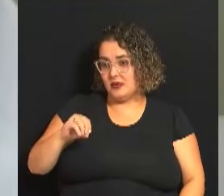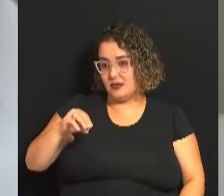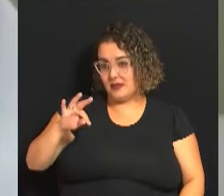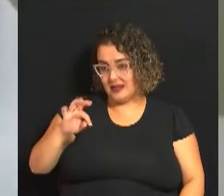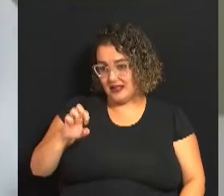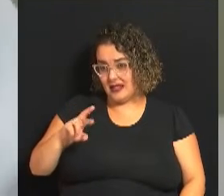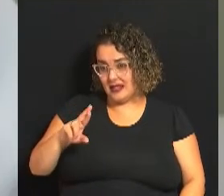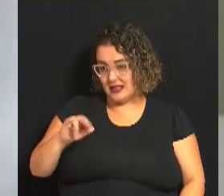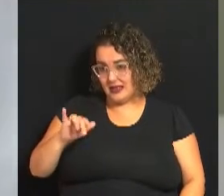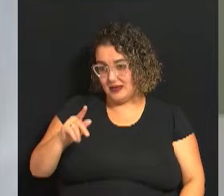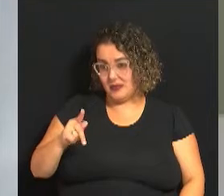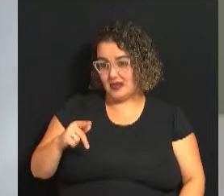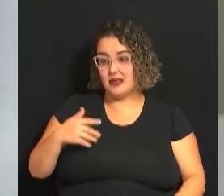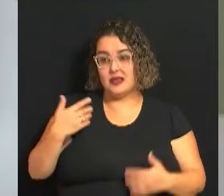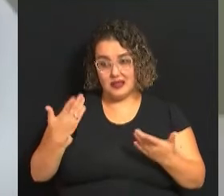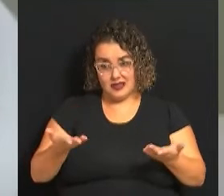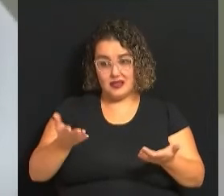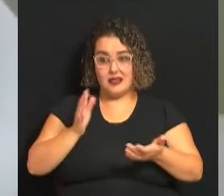está